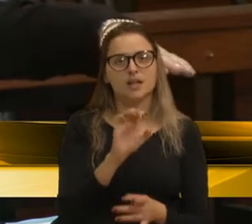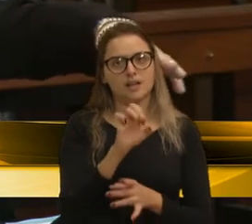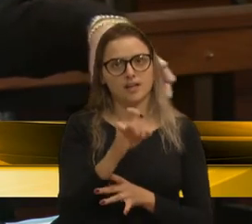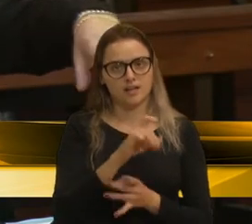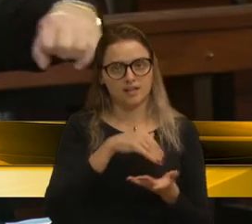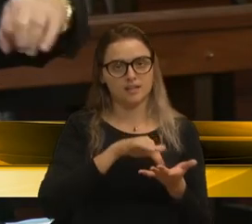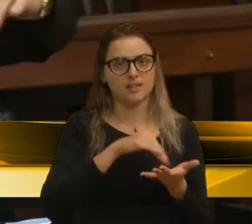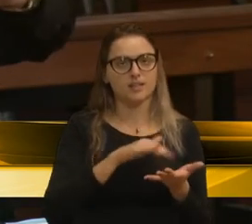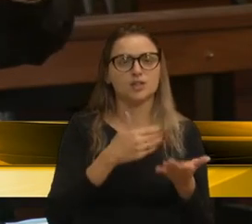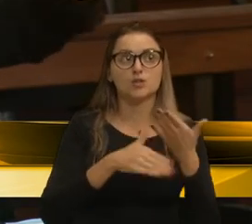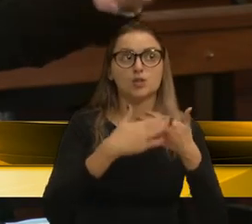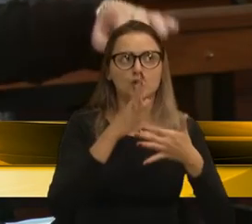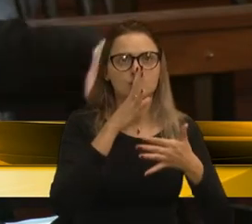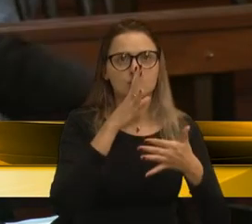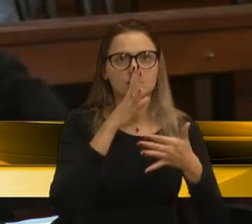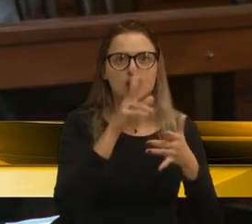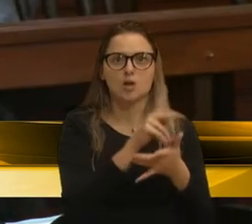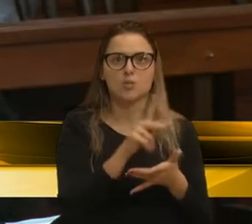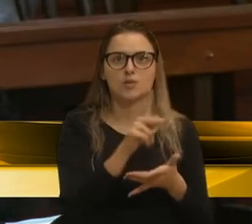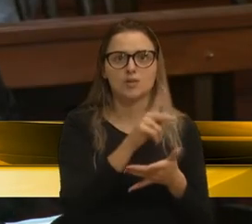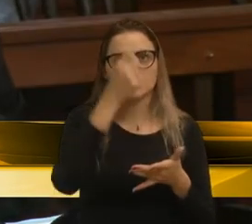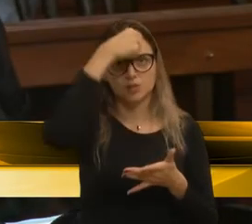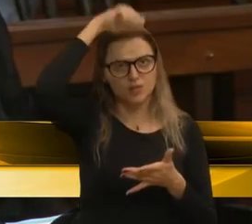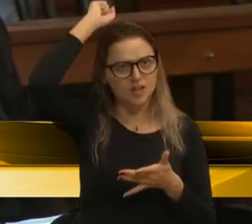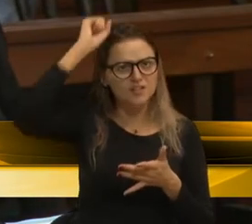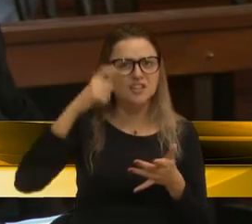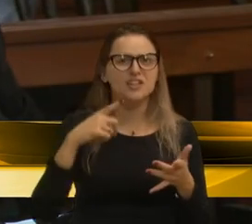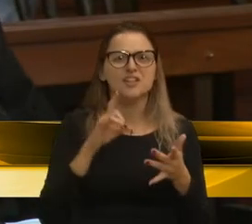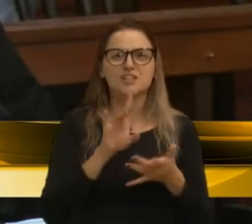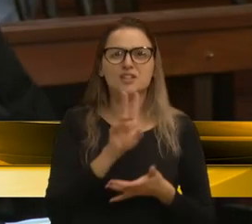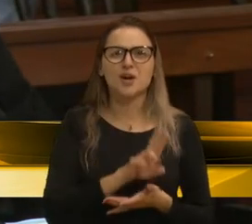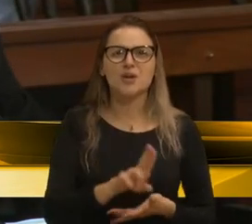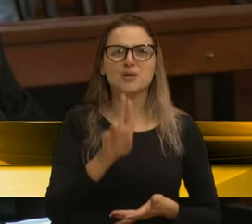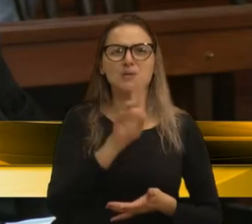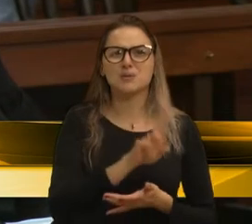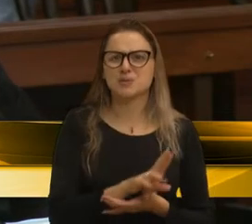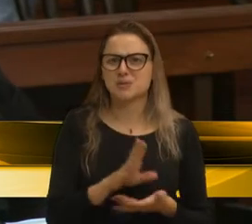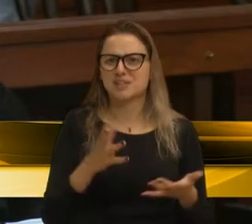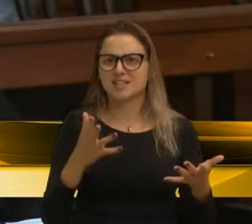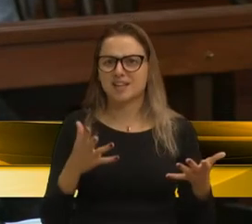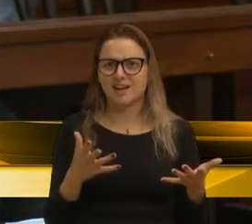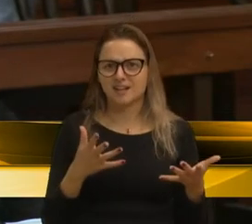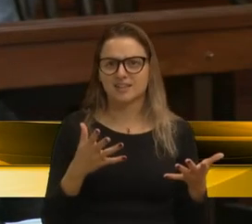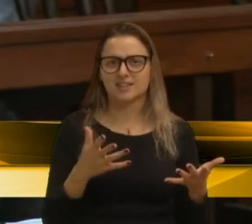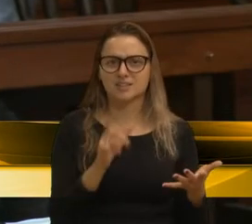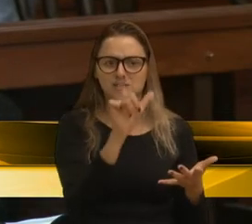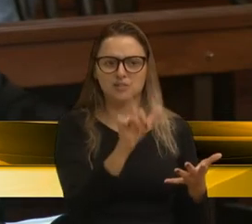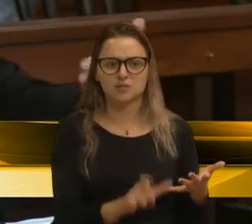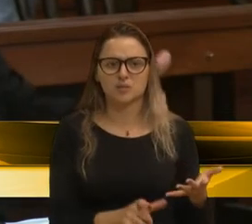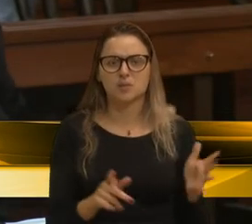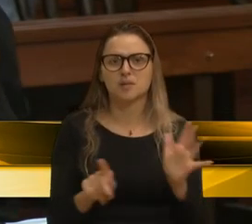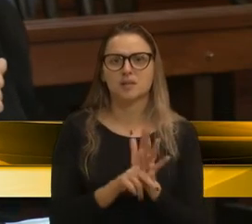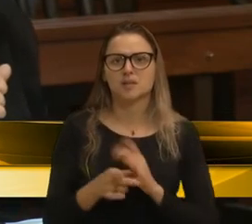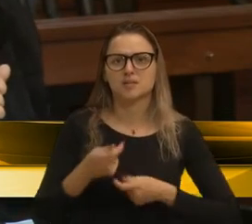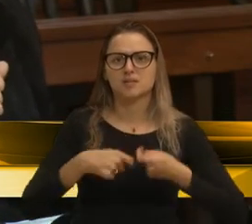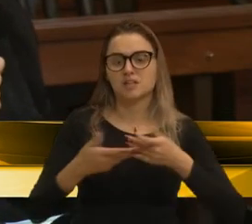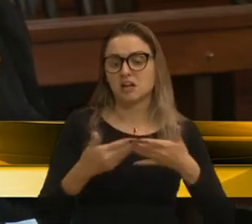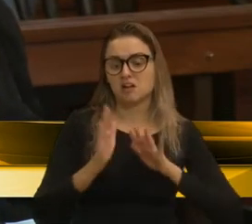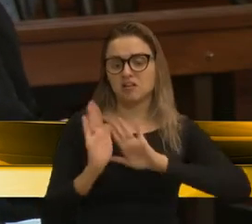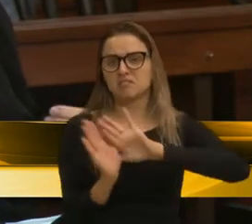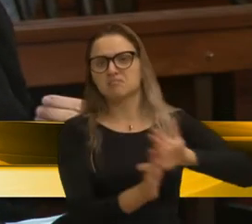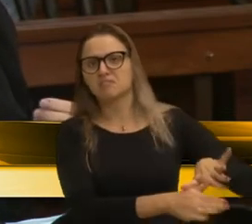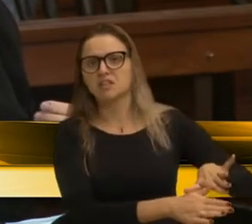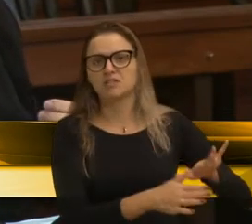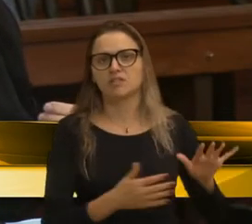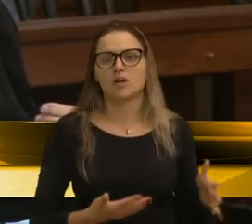vereador Felipe, professor da universidade, foi usado desavergonhadamente por essa administração e jogado fora.